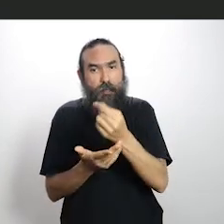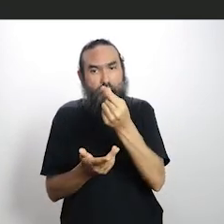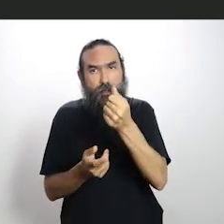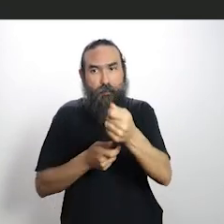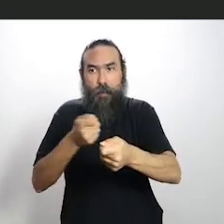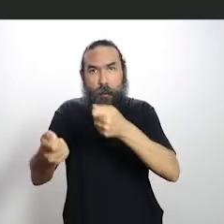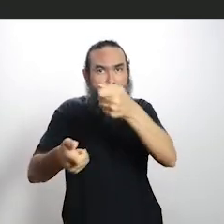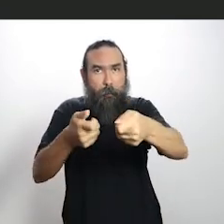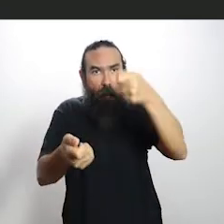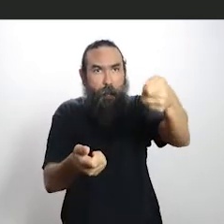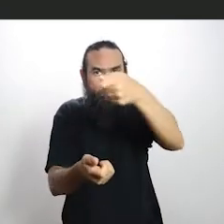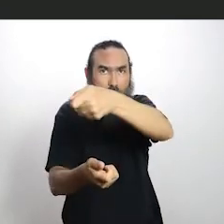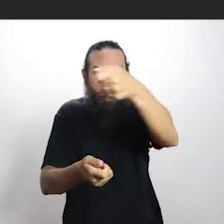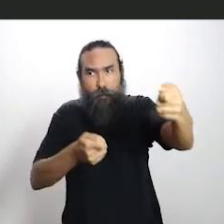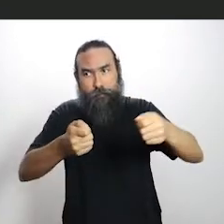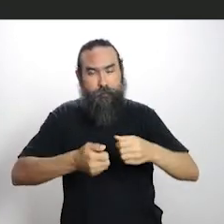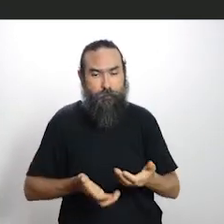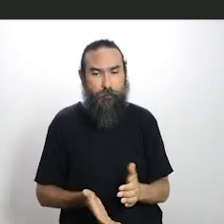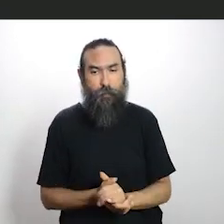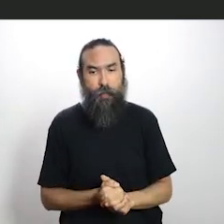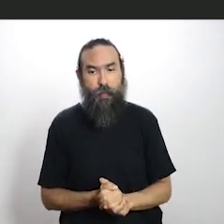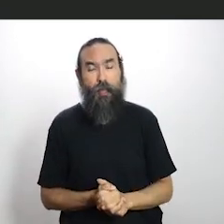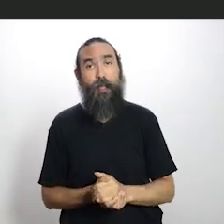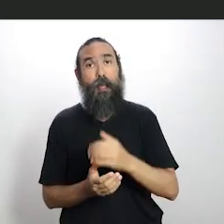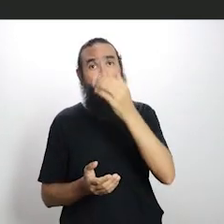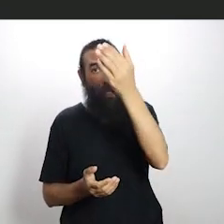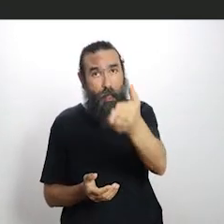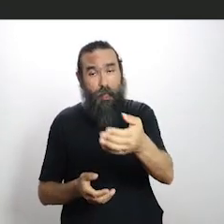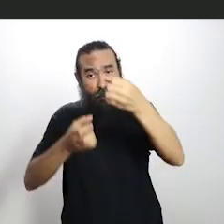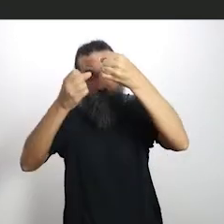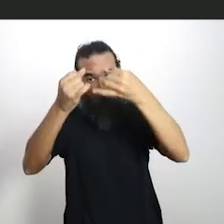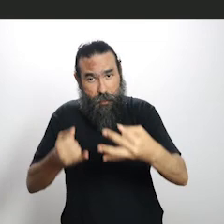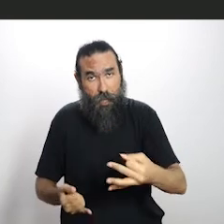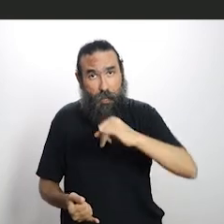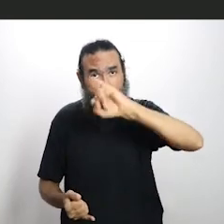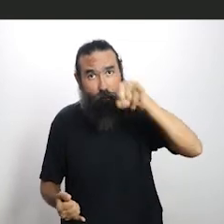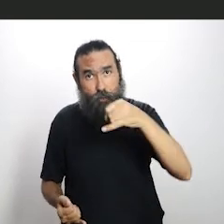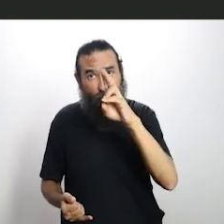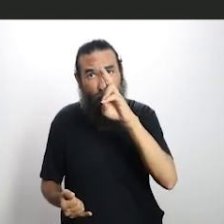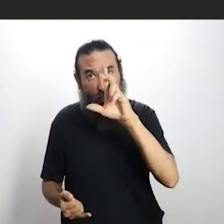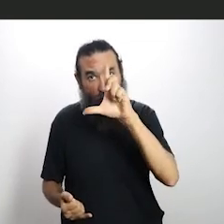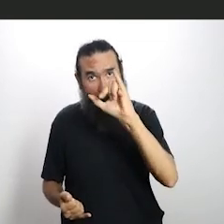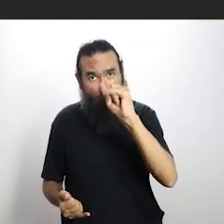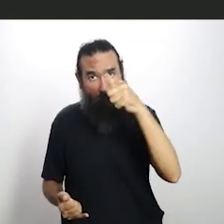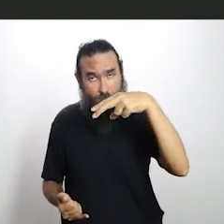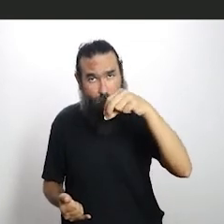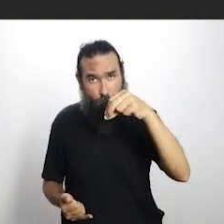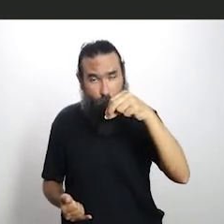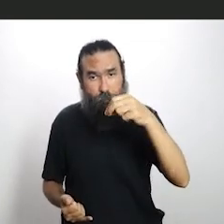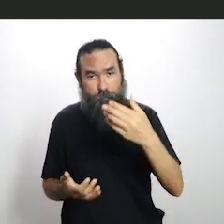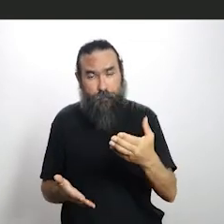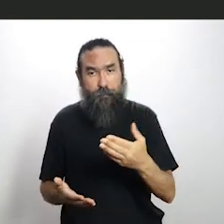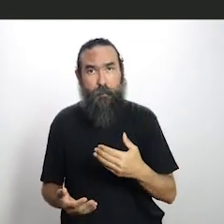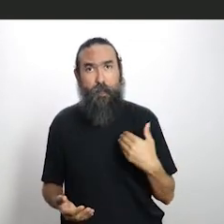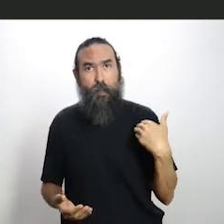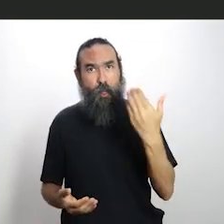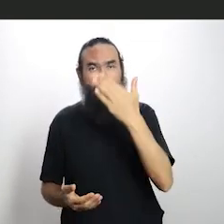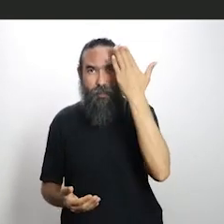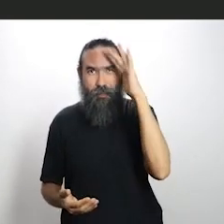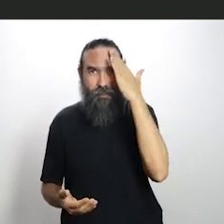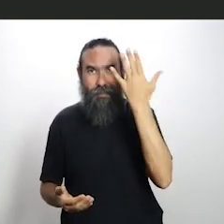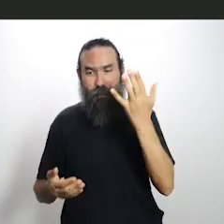divulgando e-mail e-mail ao meu lado da chefia de gabinete para que todas as pessoas pudessem dar a sua contribuição a sua sugestão